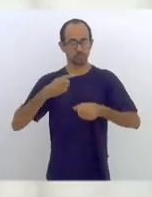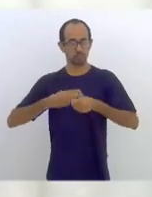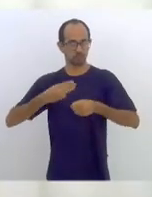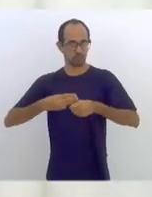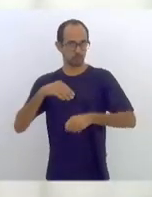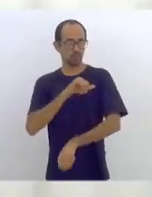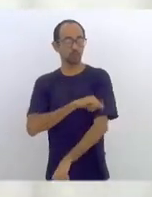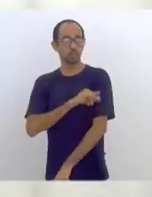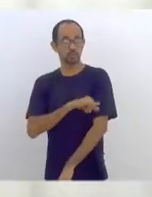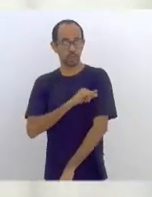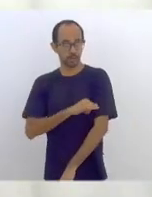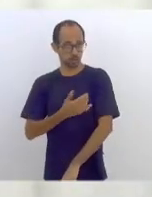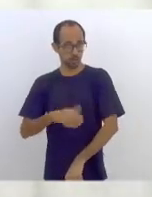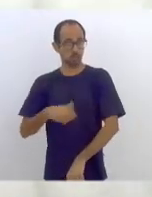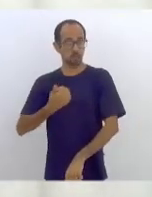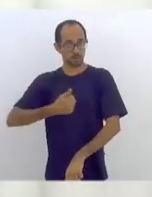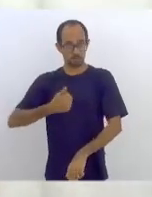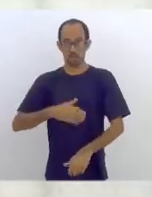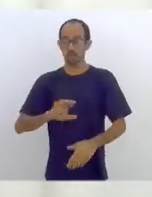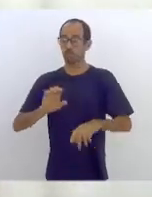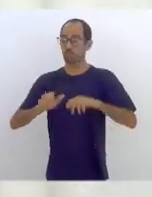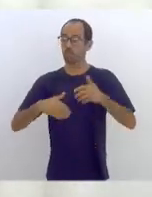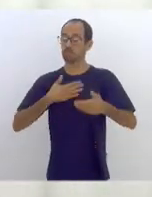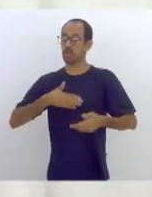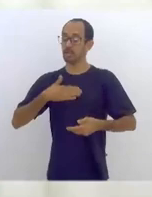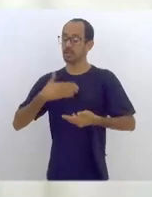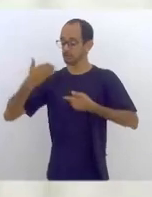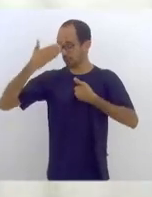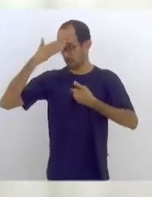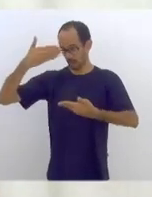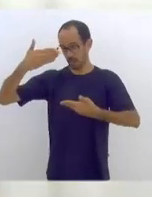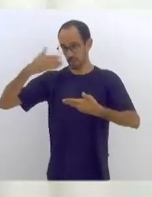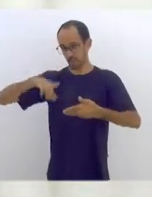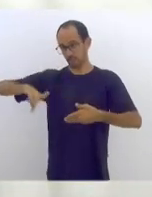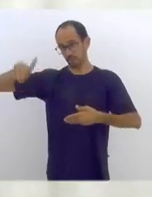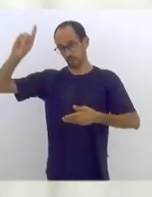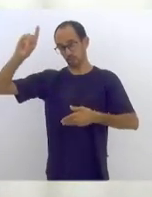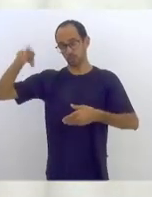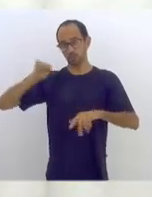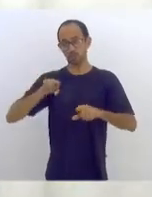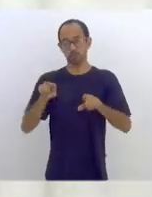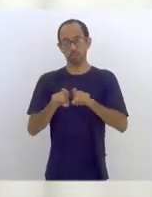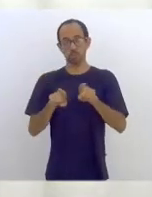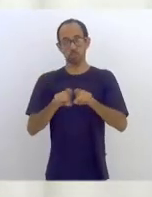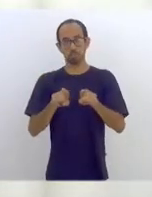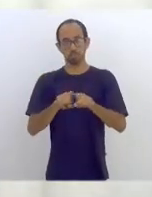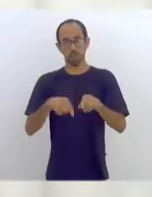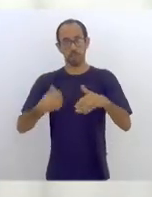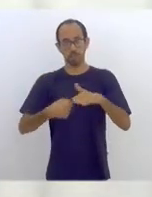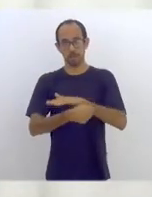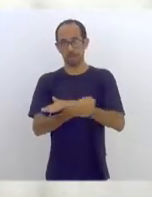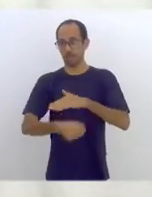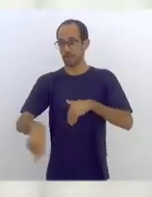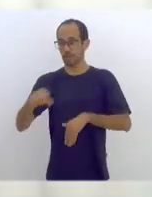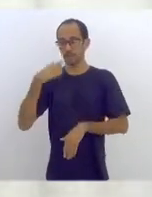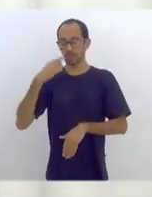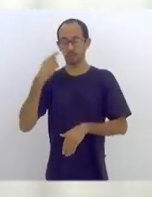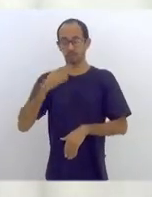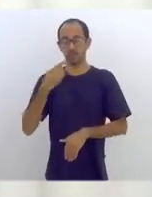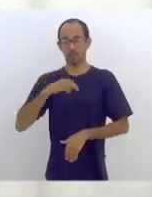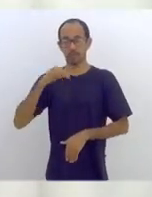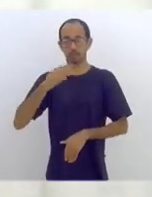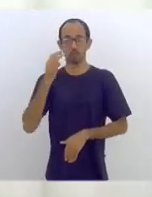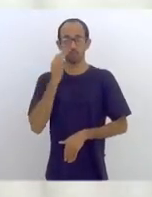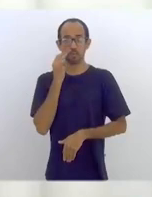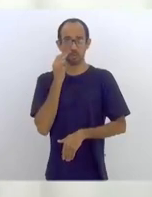de Janeiro. Primeiramente, quero agradecer a Deus e a mandata da deputada